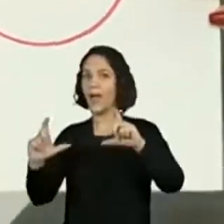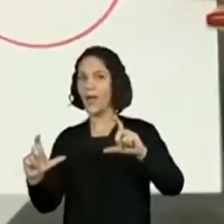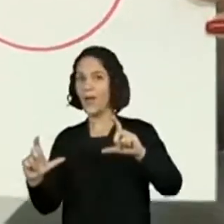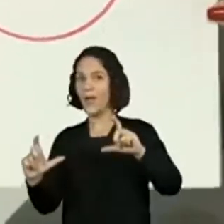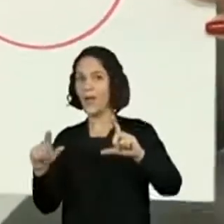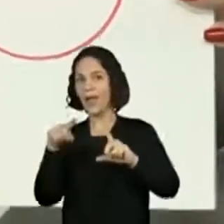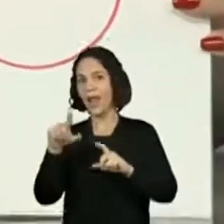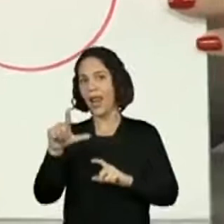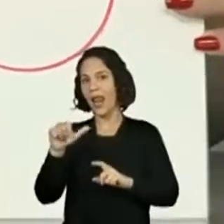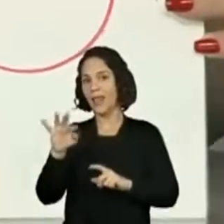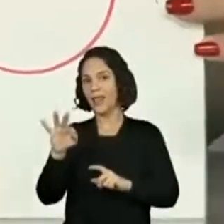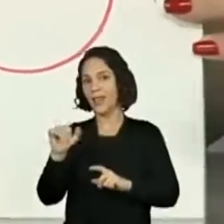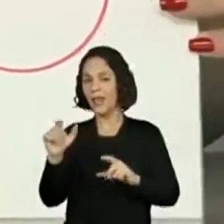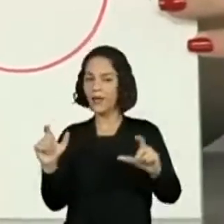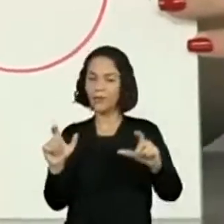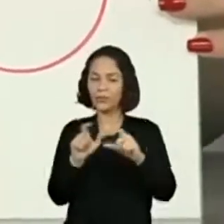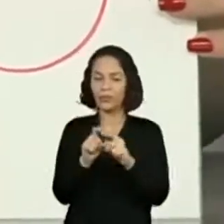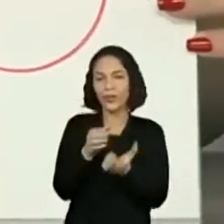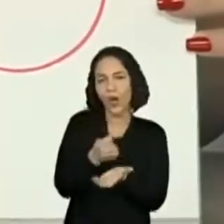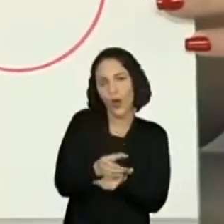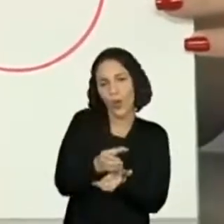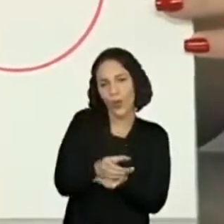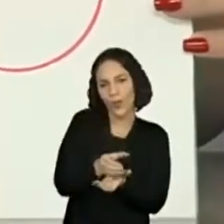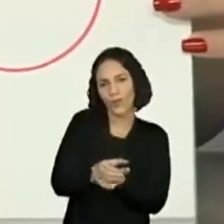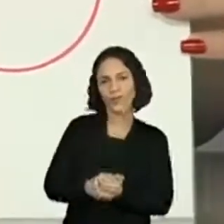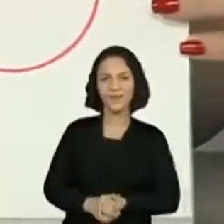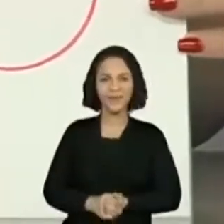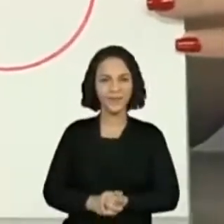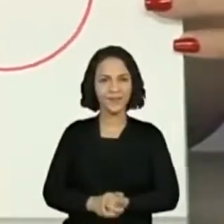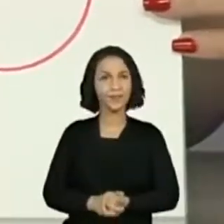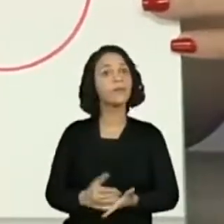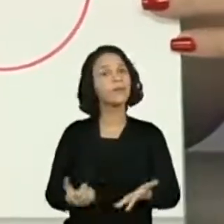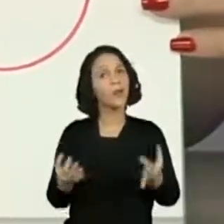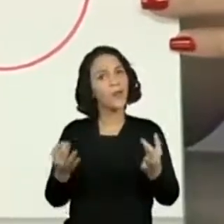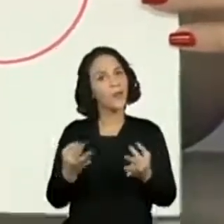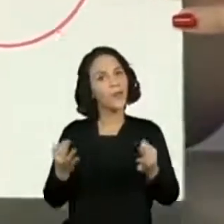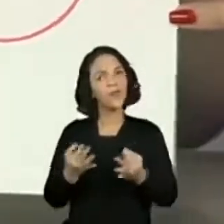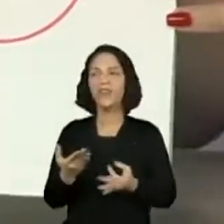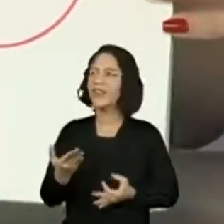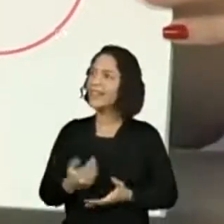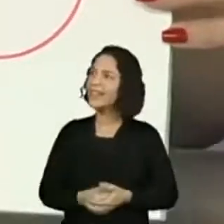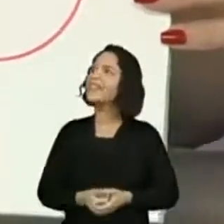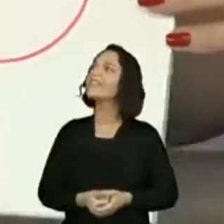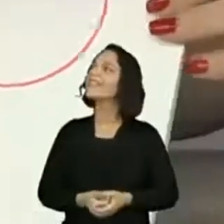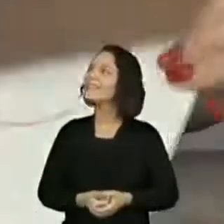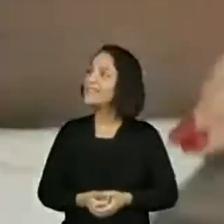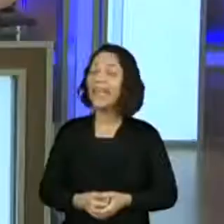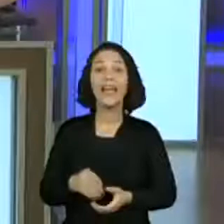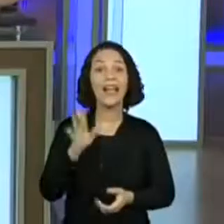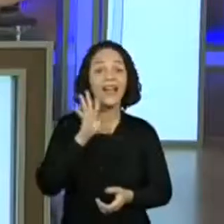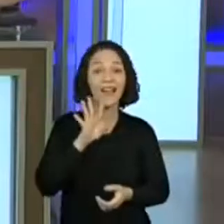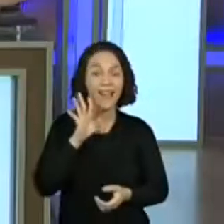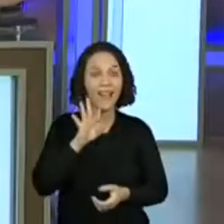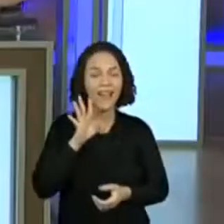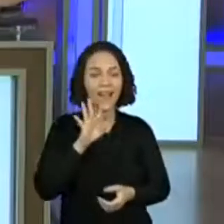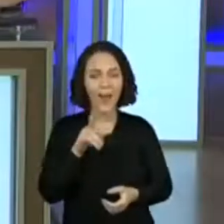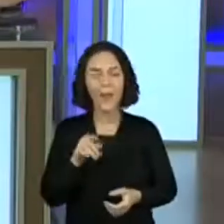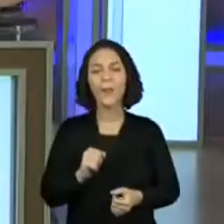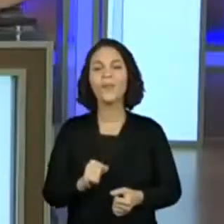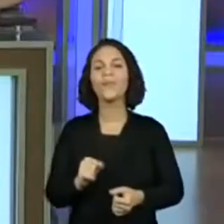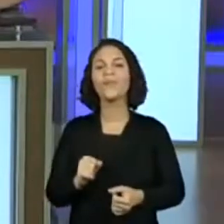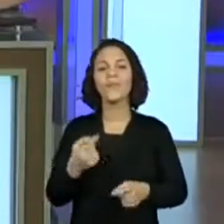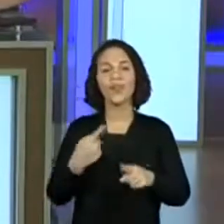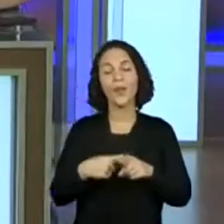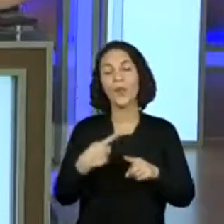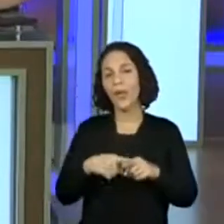lata. Isso. E aqui, um círculo o menor, menor do copinho. E perfeitinho, não é? E legal que a gente está fazendo isso, já